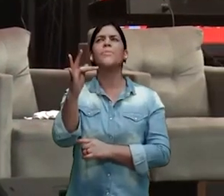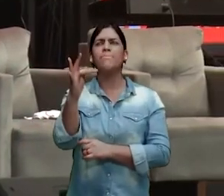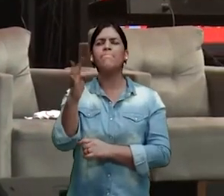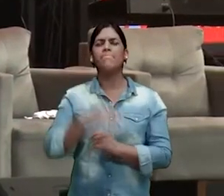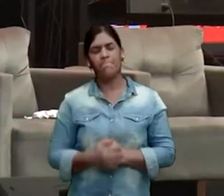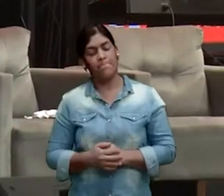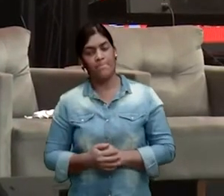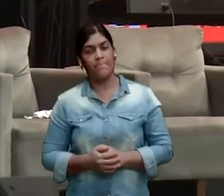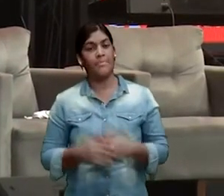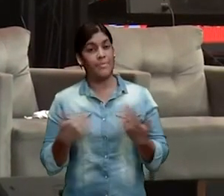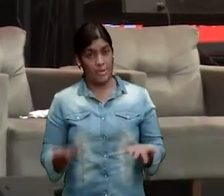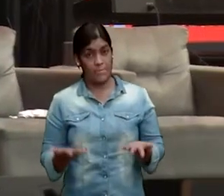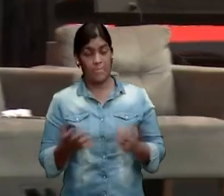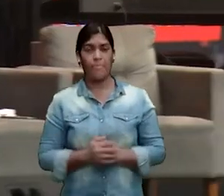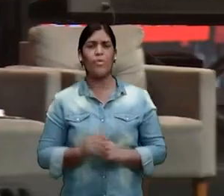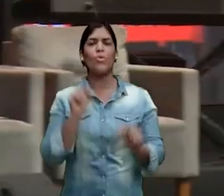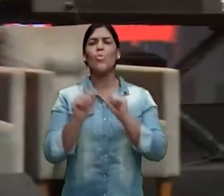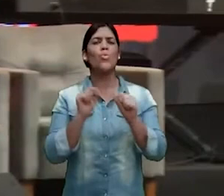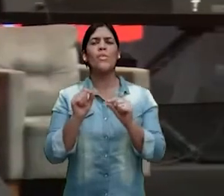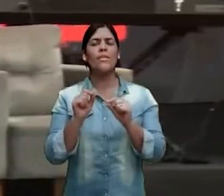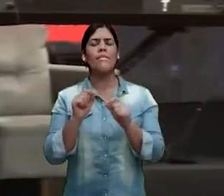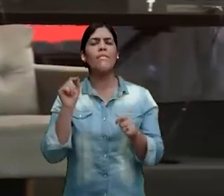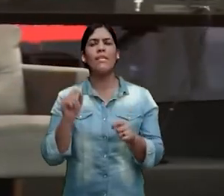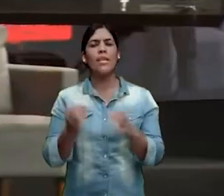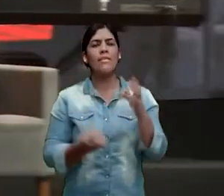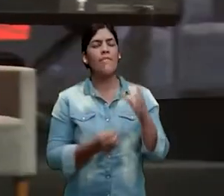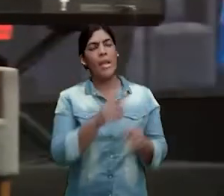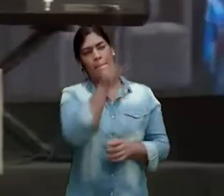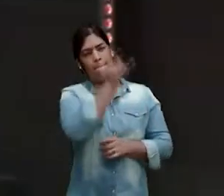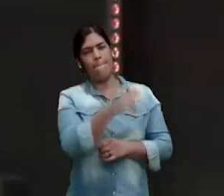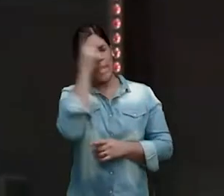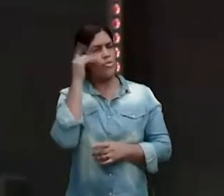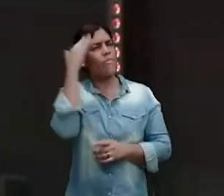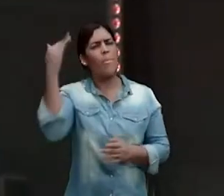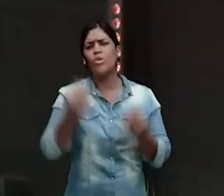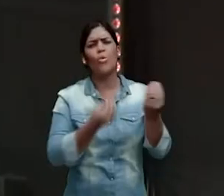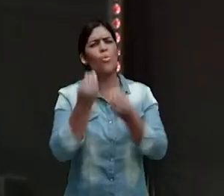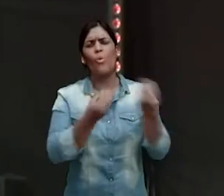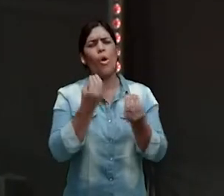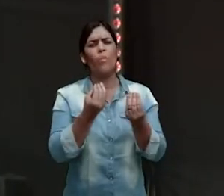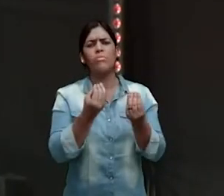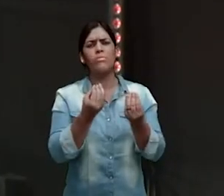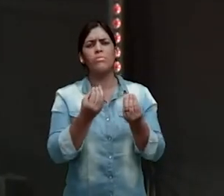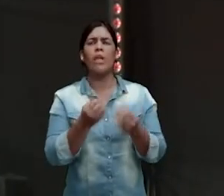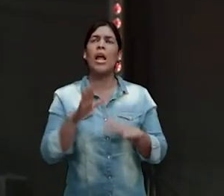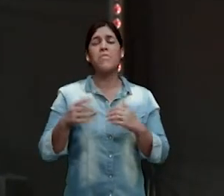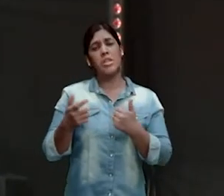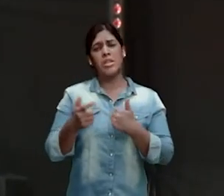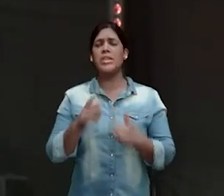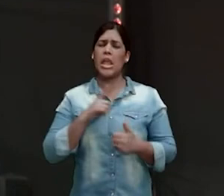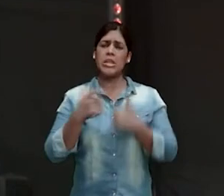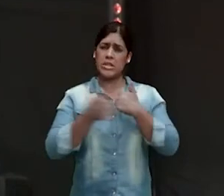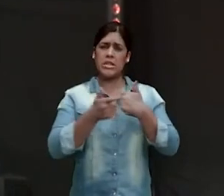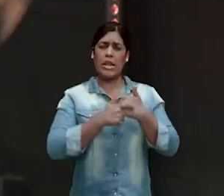E agora o que faz as pessoas famosas uma pessoa muito famosa porque ela tem às vezes muito seguidor lá no YouTube